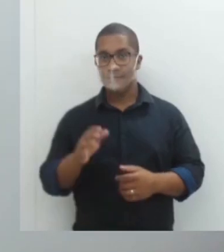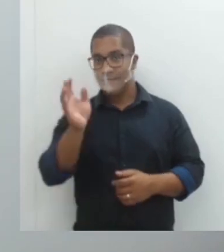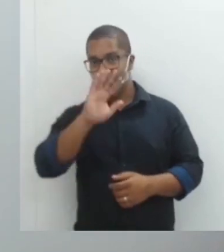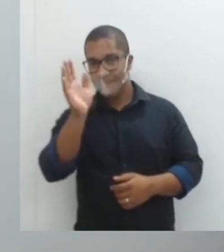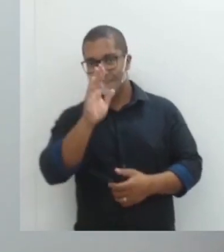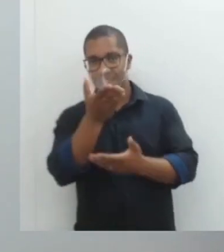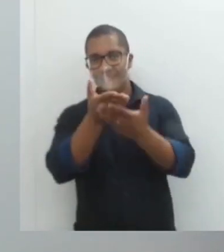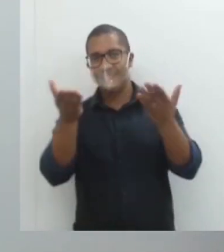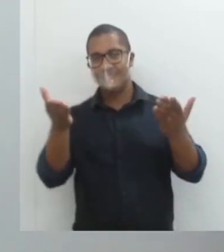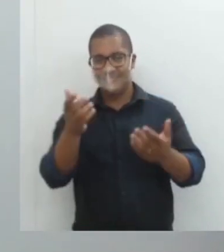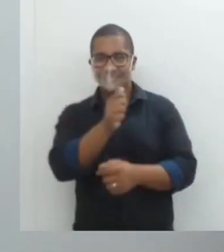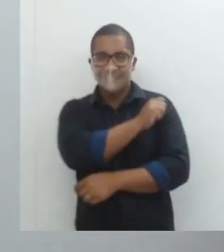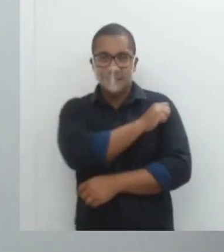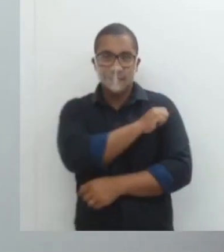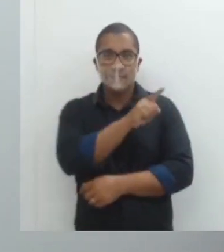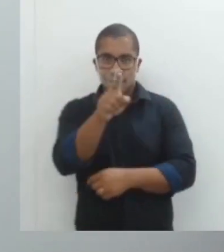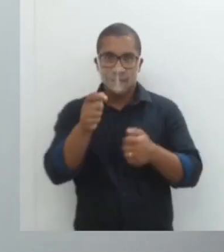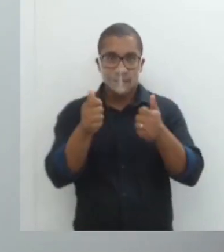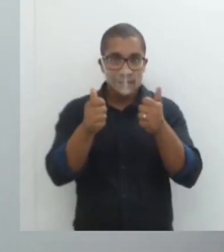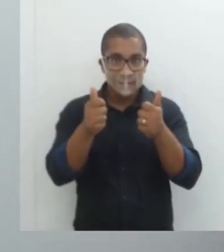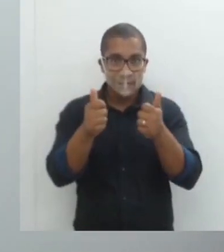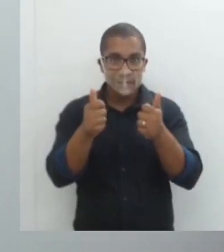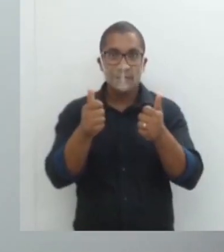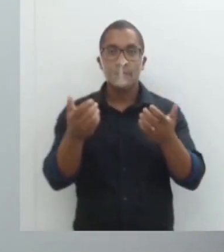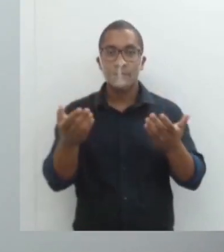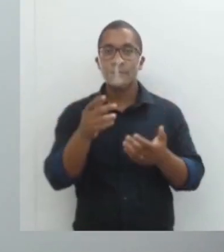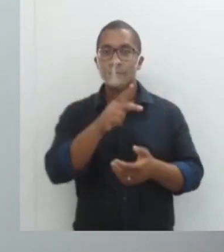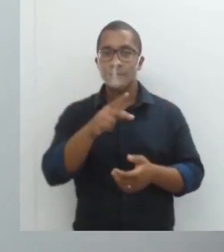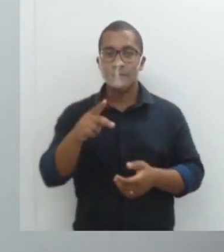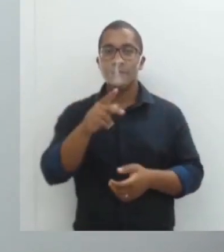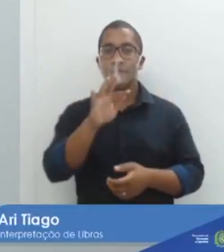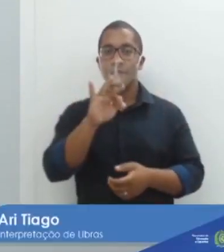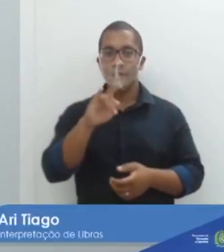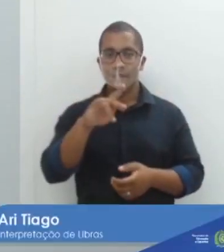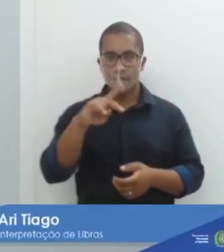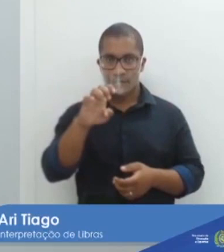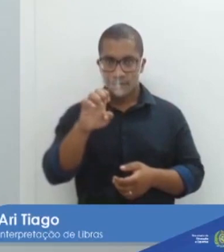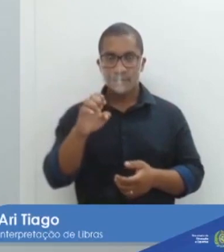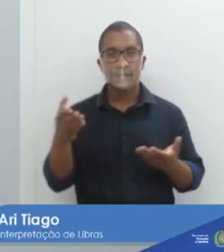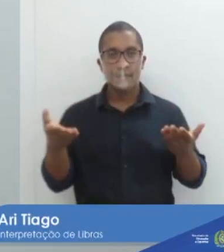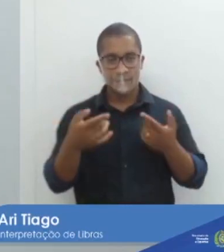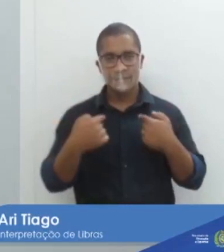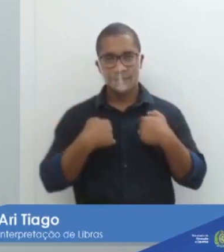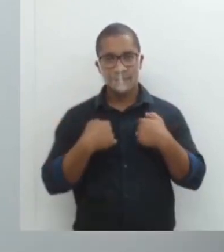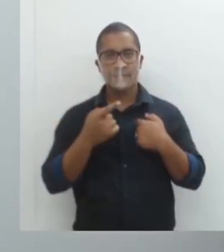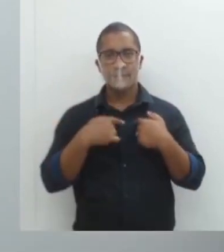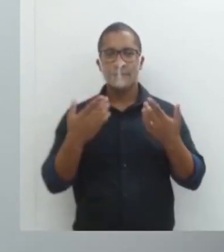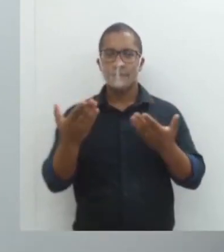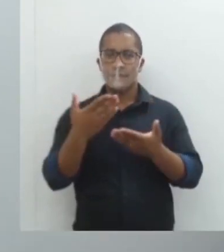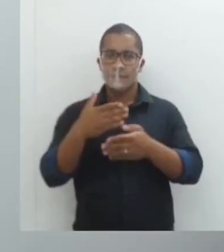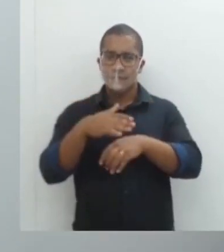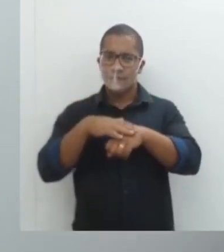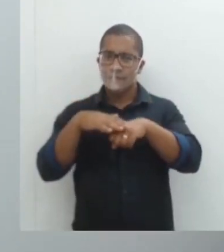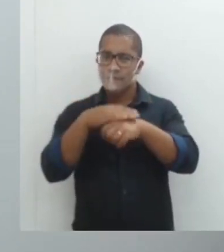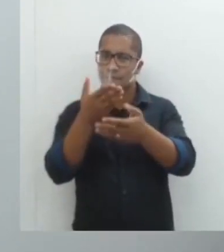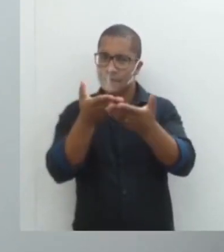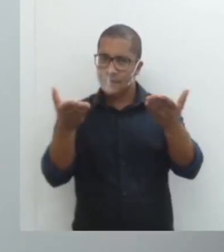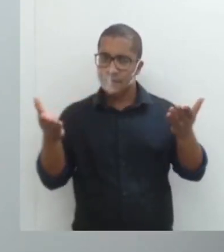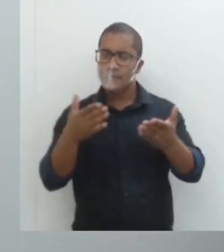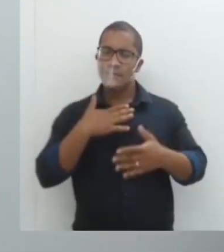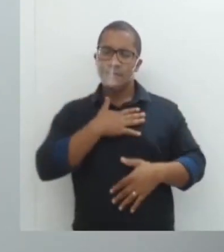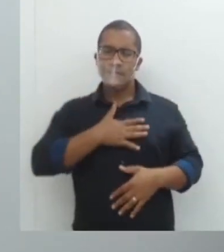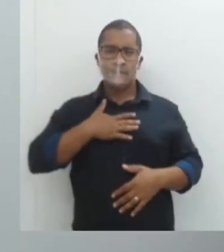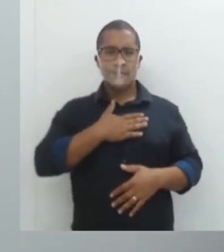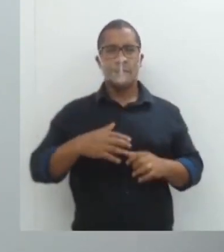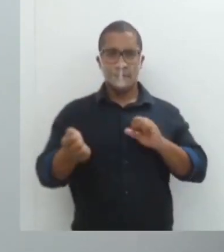Olá, meus queridos alunos, tudo bom com vocês? Professor Felipe Lopes falando. É um prazer novamente estar aqui com vocês